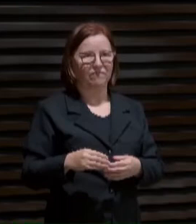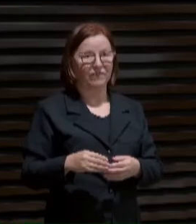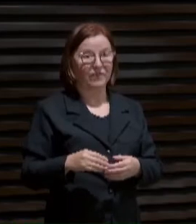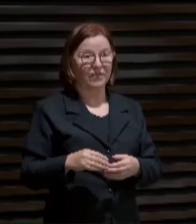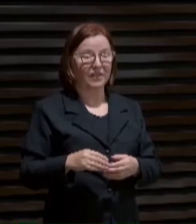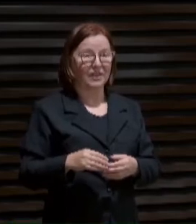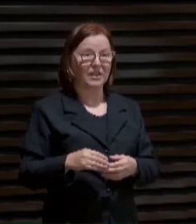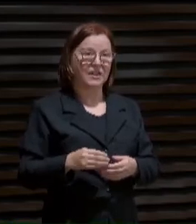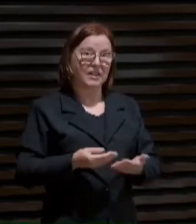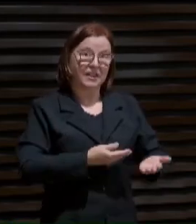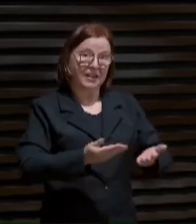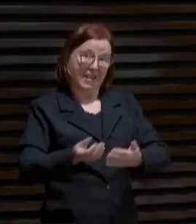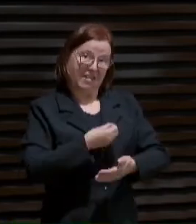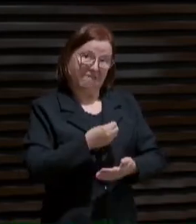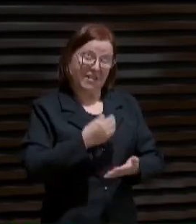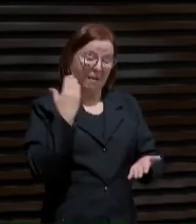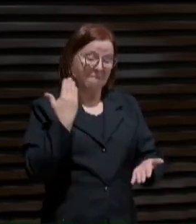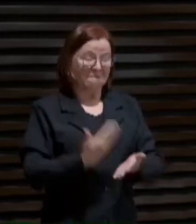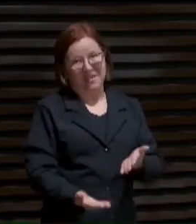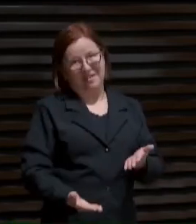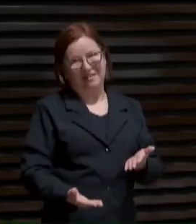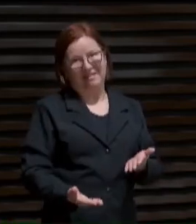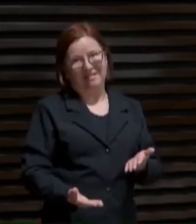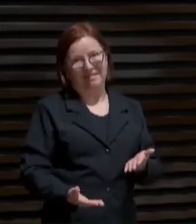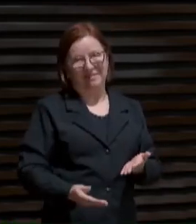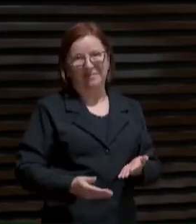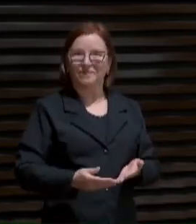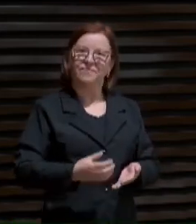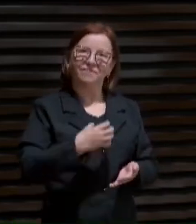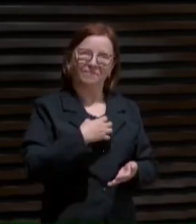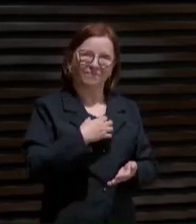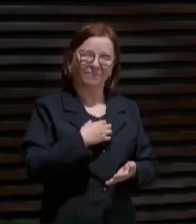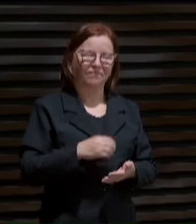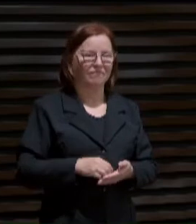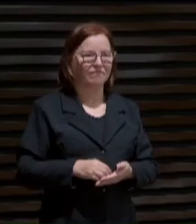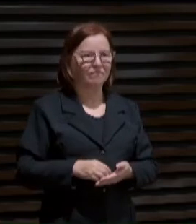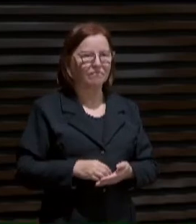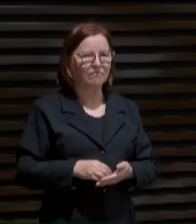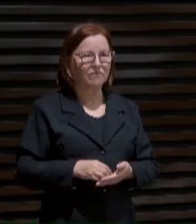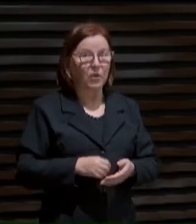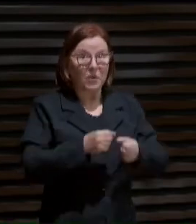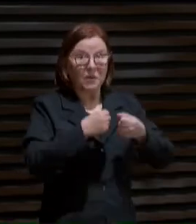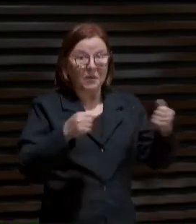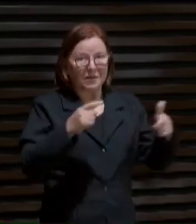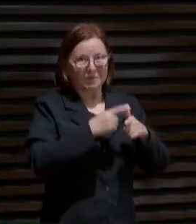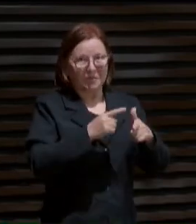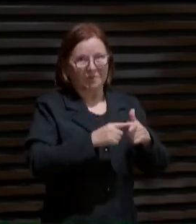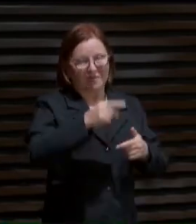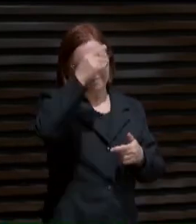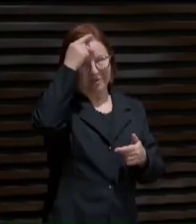sentido o grande problema do homem é ele mesmo